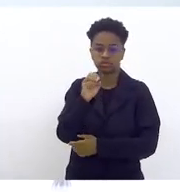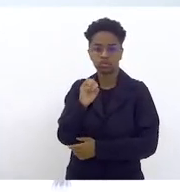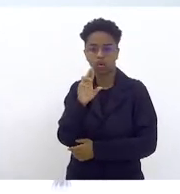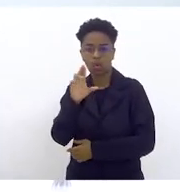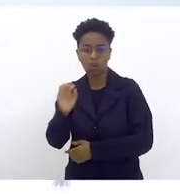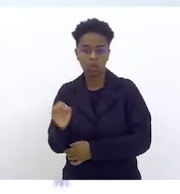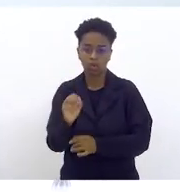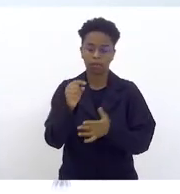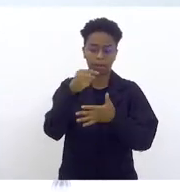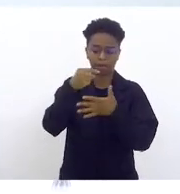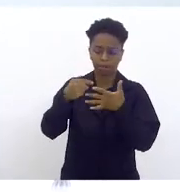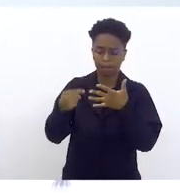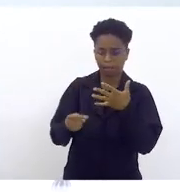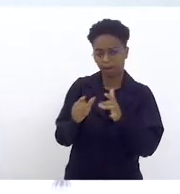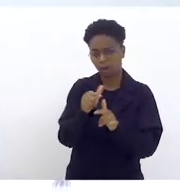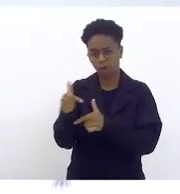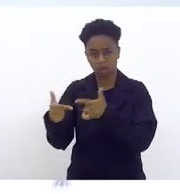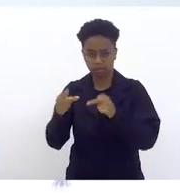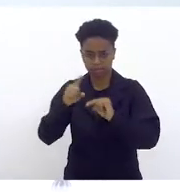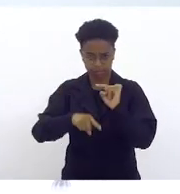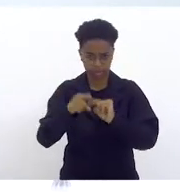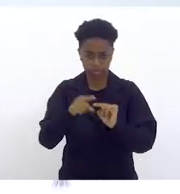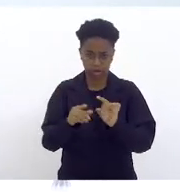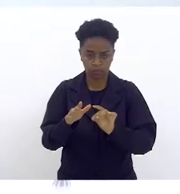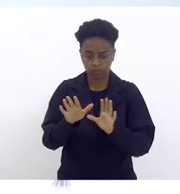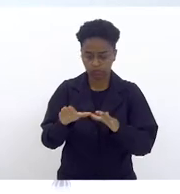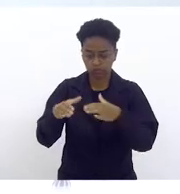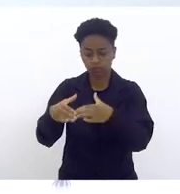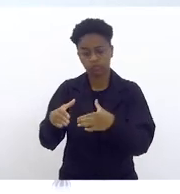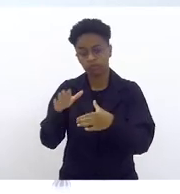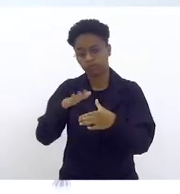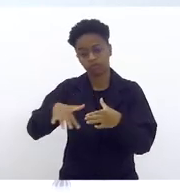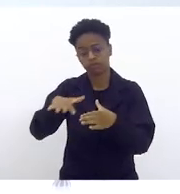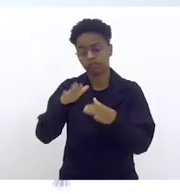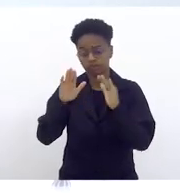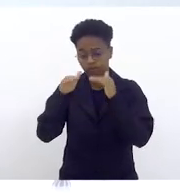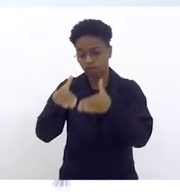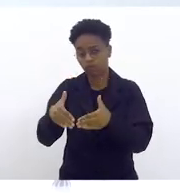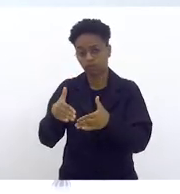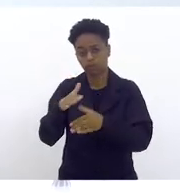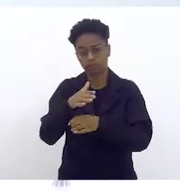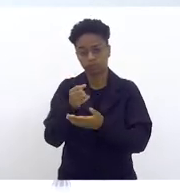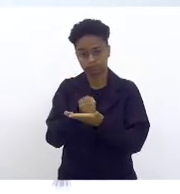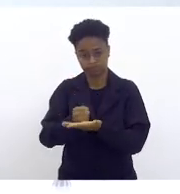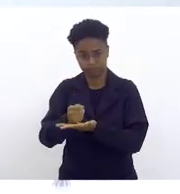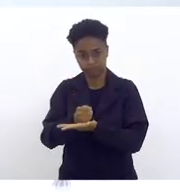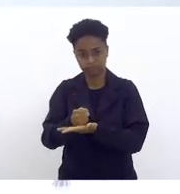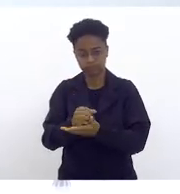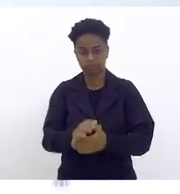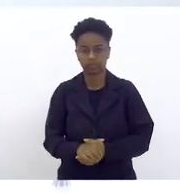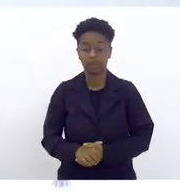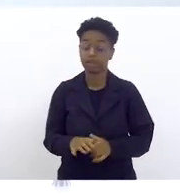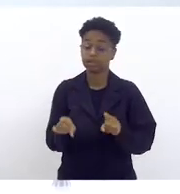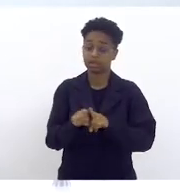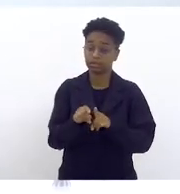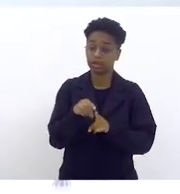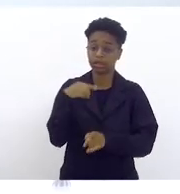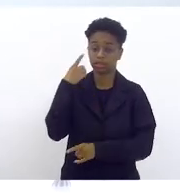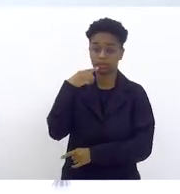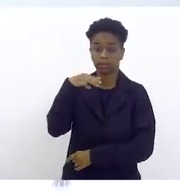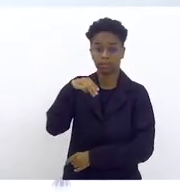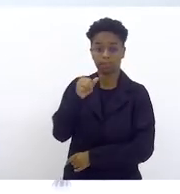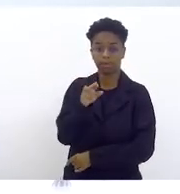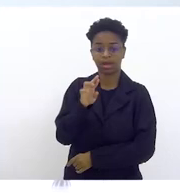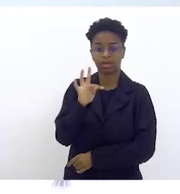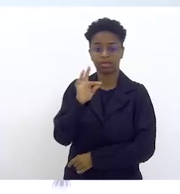reagentes de para diagnóstico e enfim e como apontou Marta Rocha deputada Marta